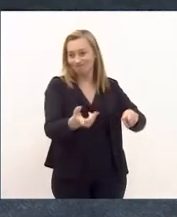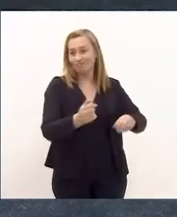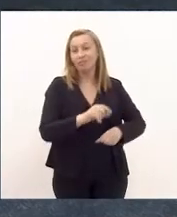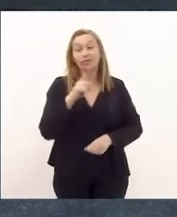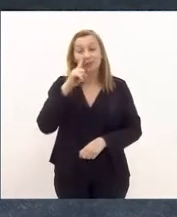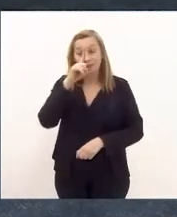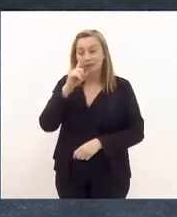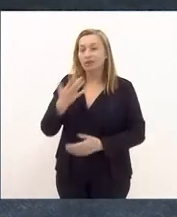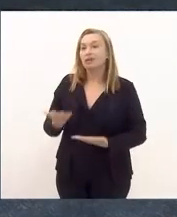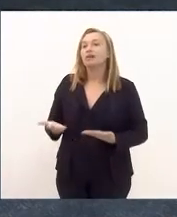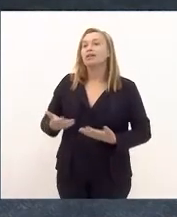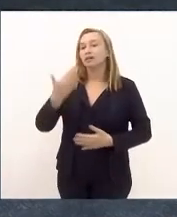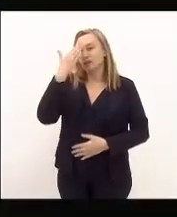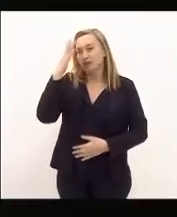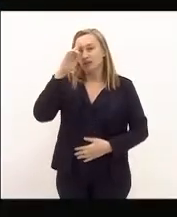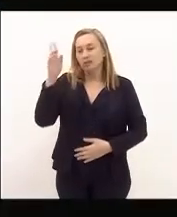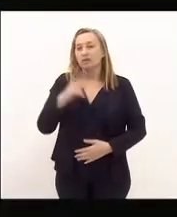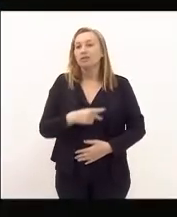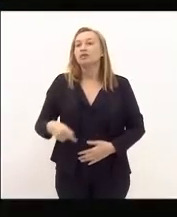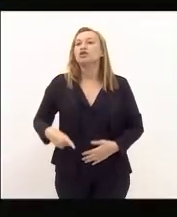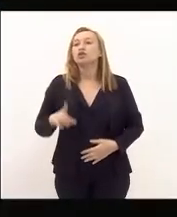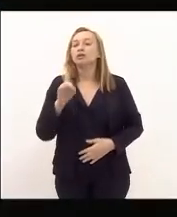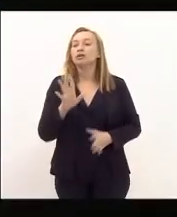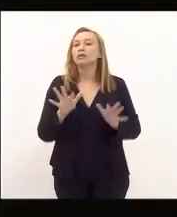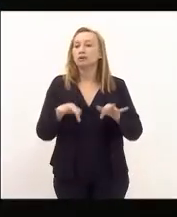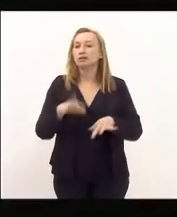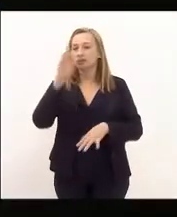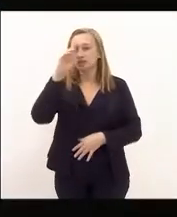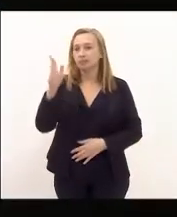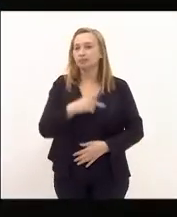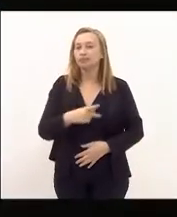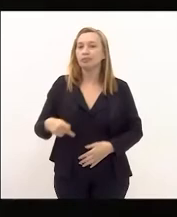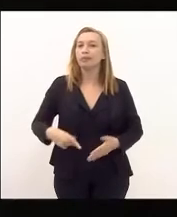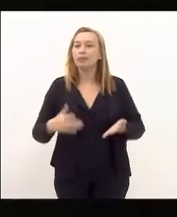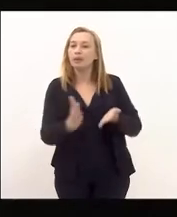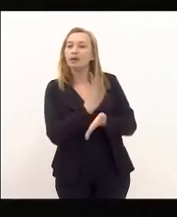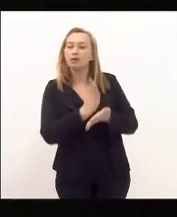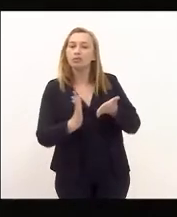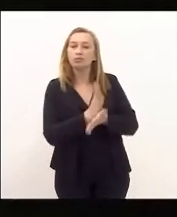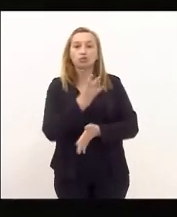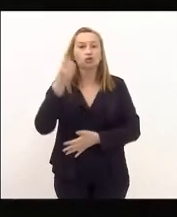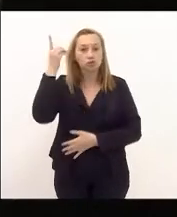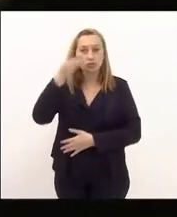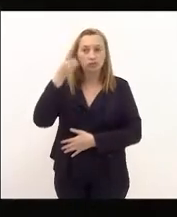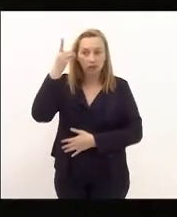periculosidade. Obrigado, presidente. Só para encerrar, presidente, que alguns parlamentares